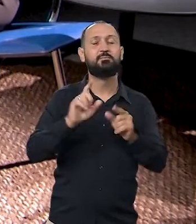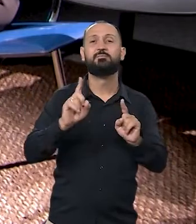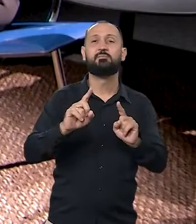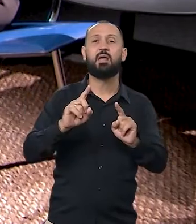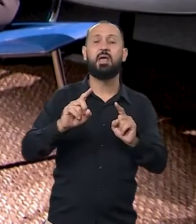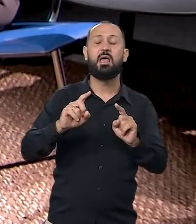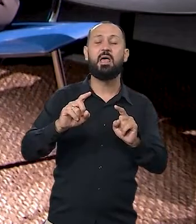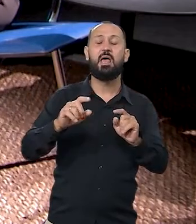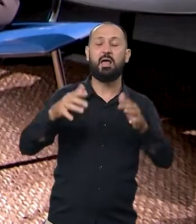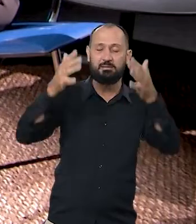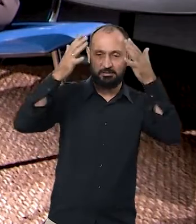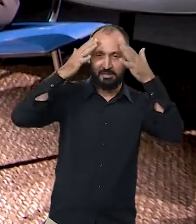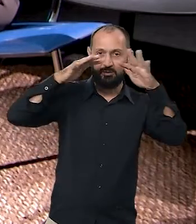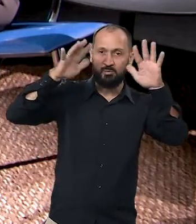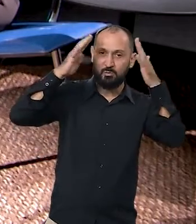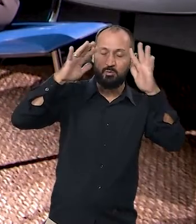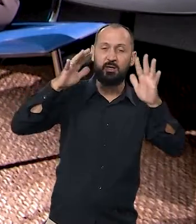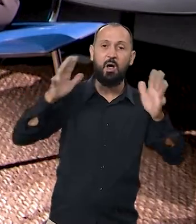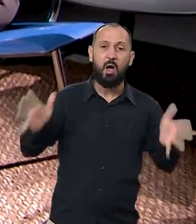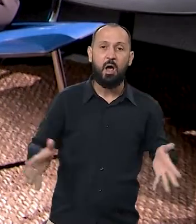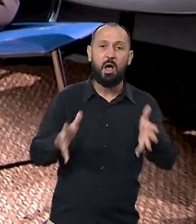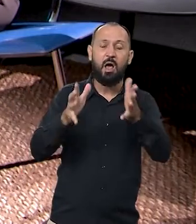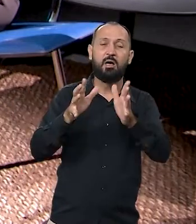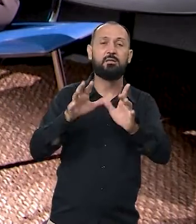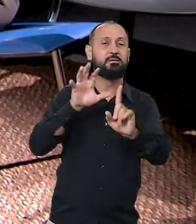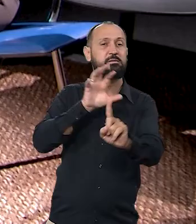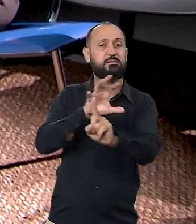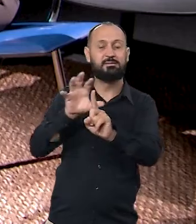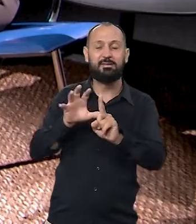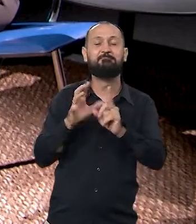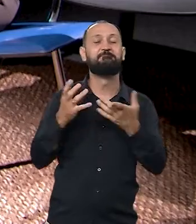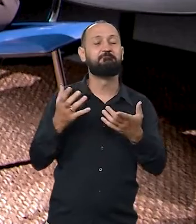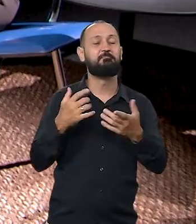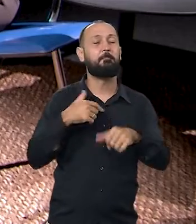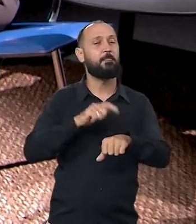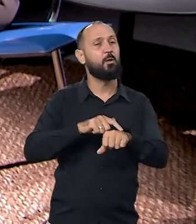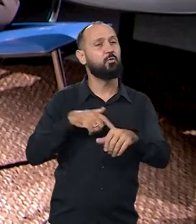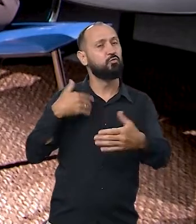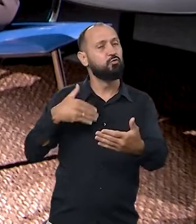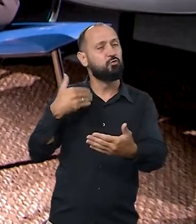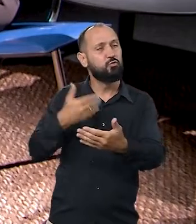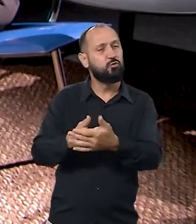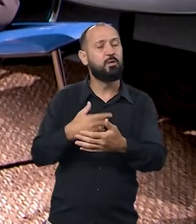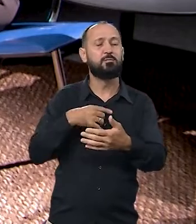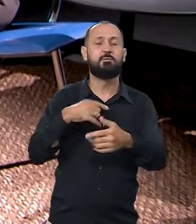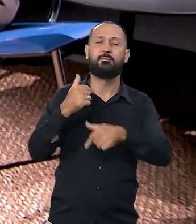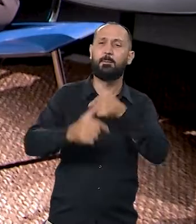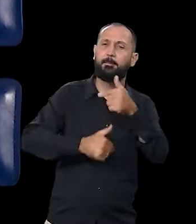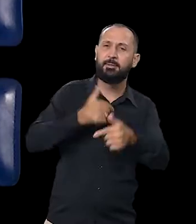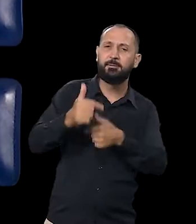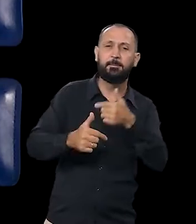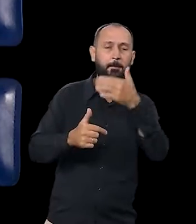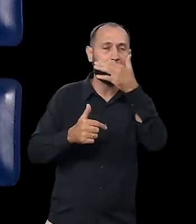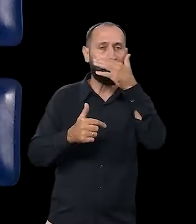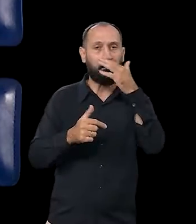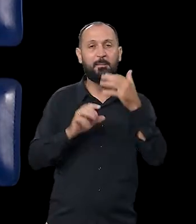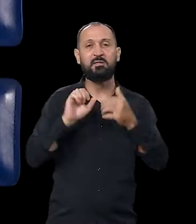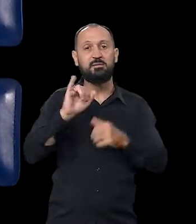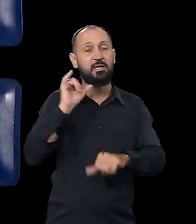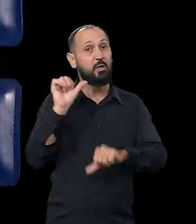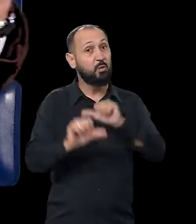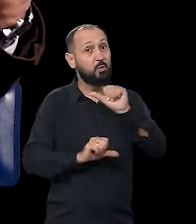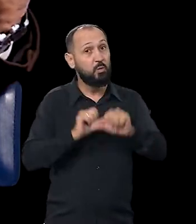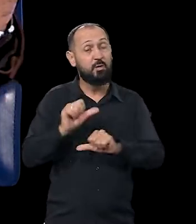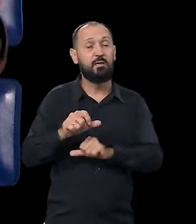aprendizado político, não, aquilo é natural, é espontâneo, então cativa. E eu sabia que na medida em que nós estivéssemos caminhando